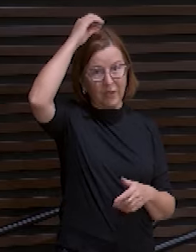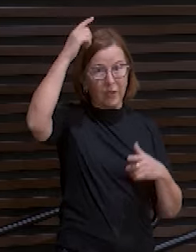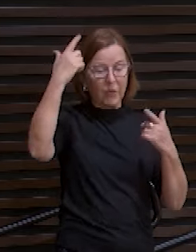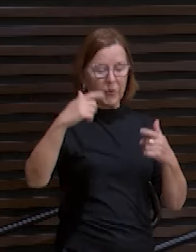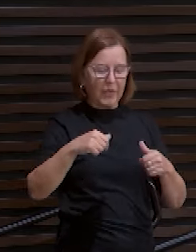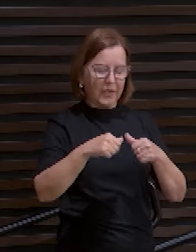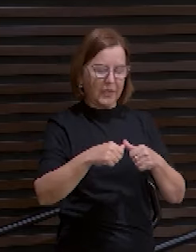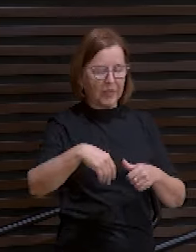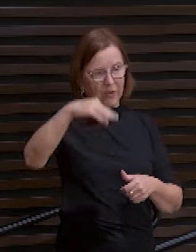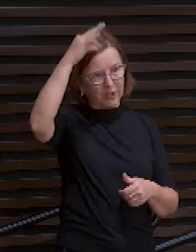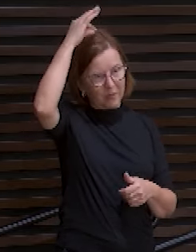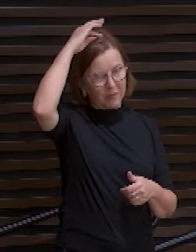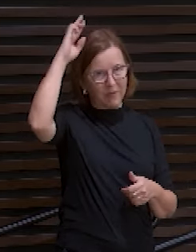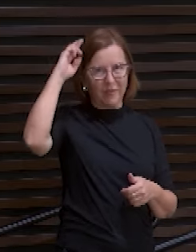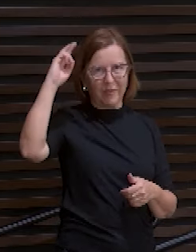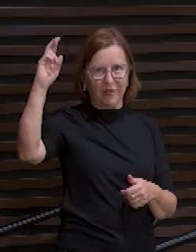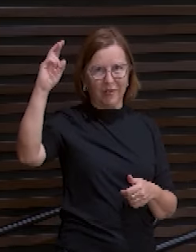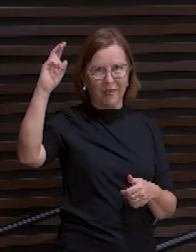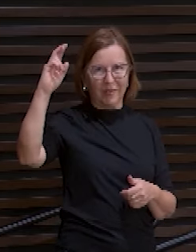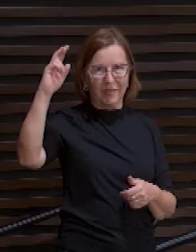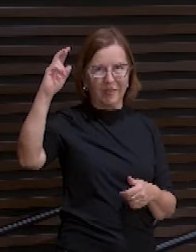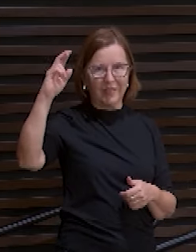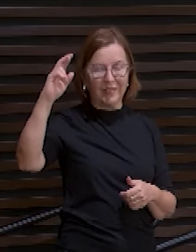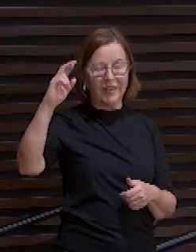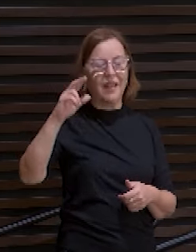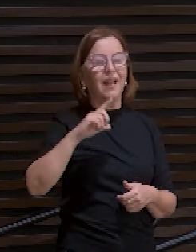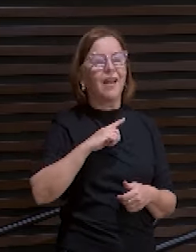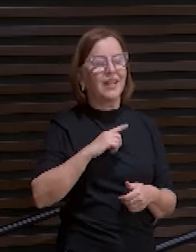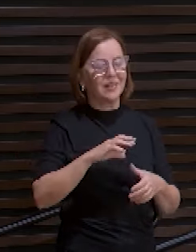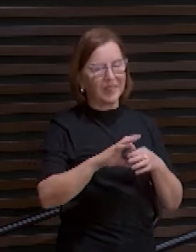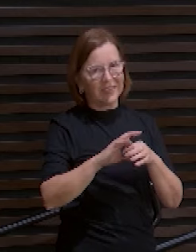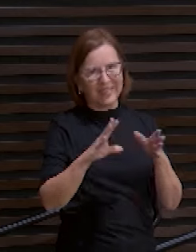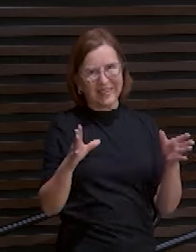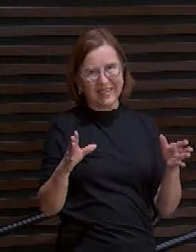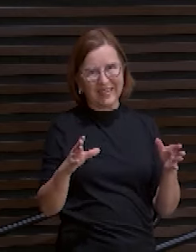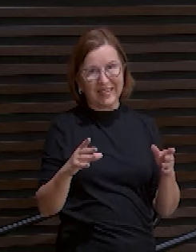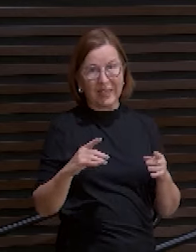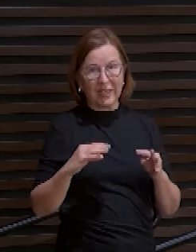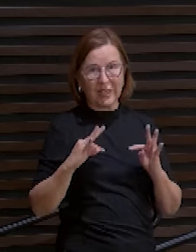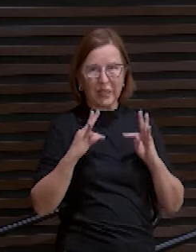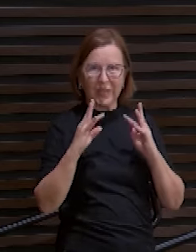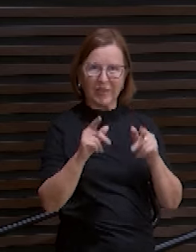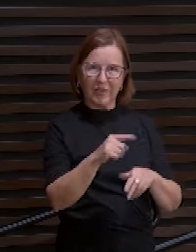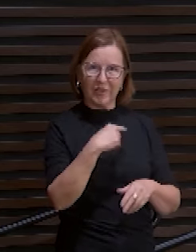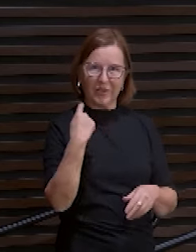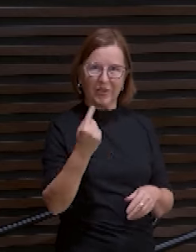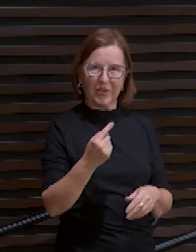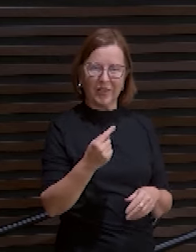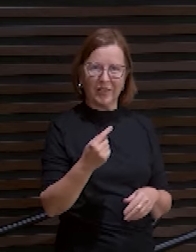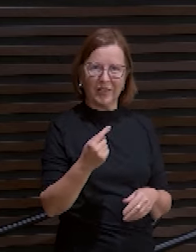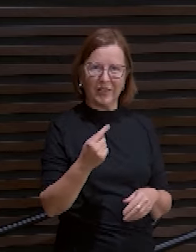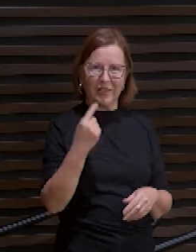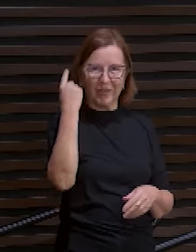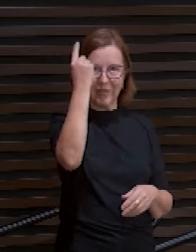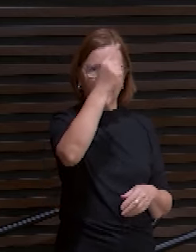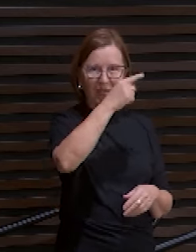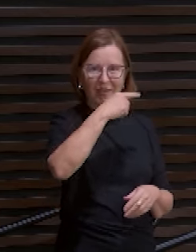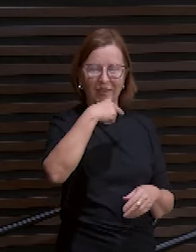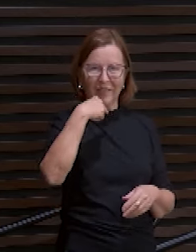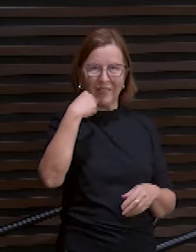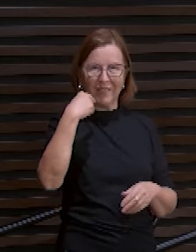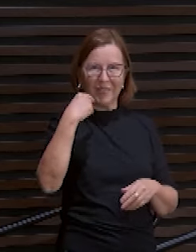espírito do senhor aí há liberdade e todos nós com o rosto desvendado